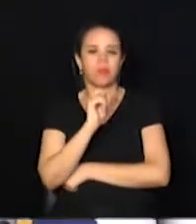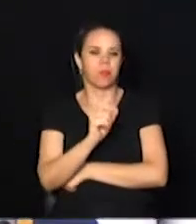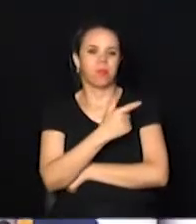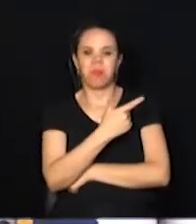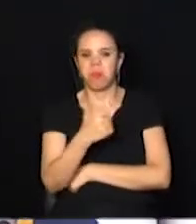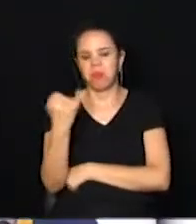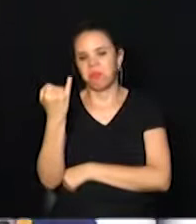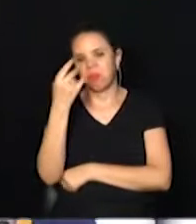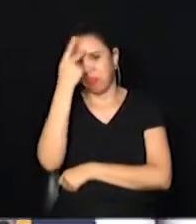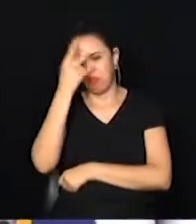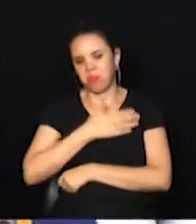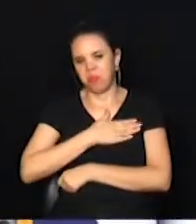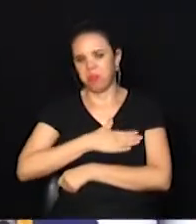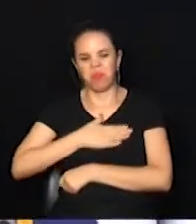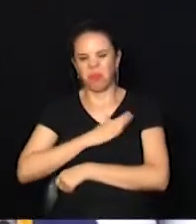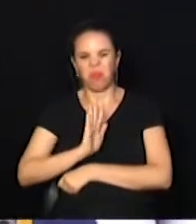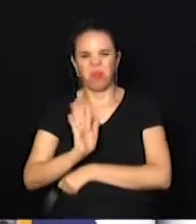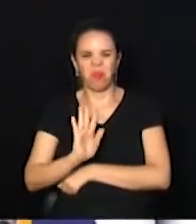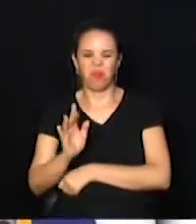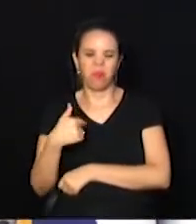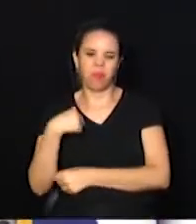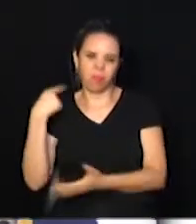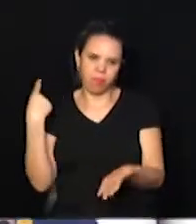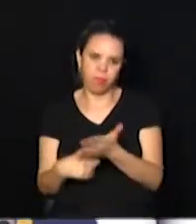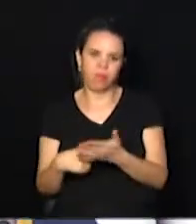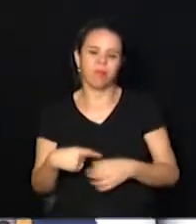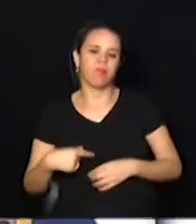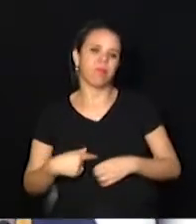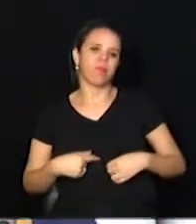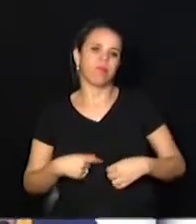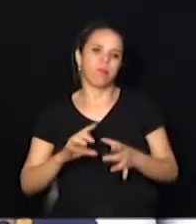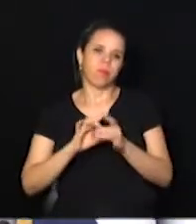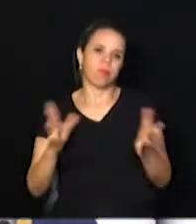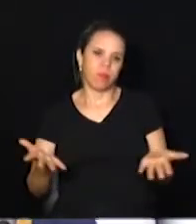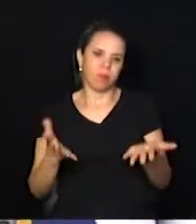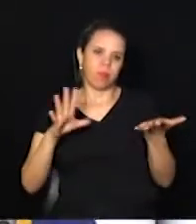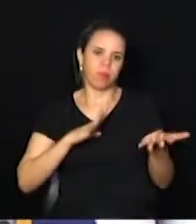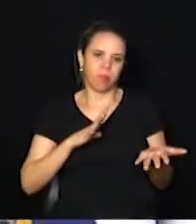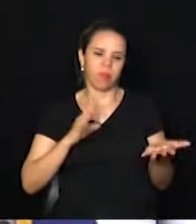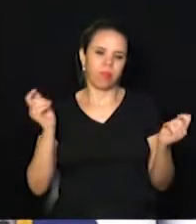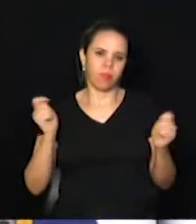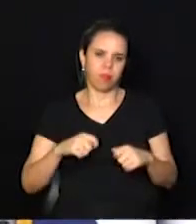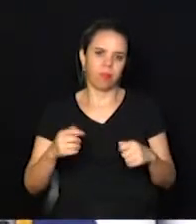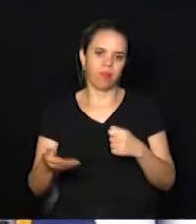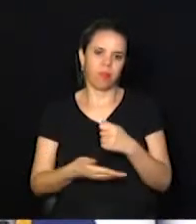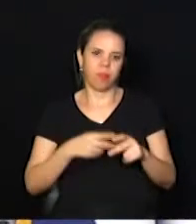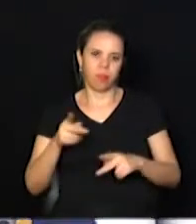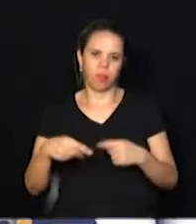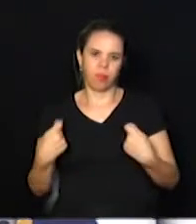importância que as pessoas gostem ou não gostem de mim, mas eu tenho um compromisso de deixar essa cidade com as condições mínimas que o povo